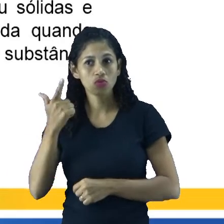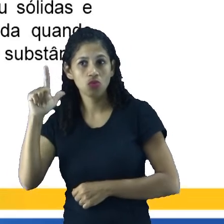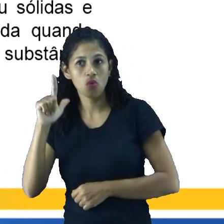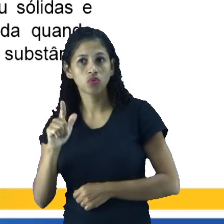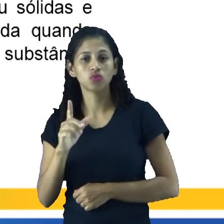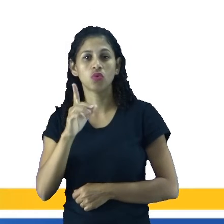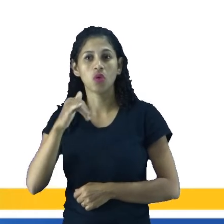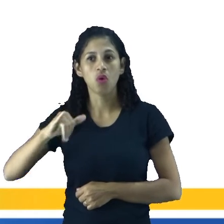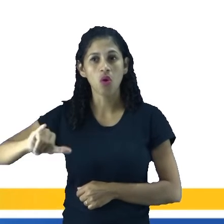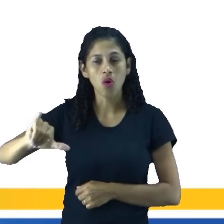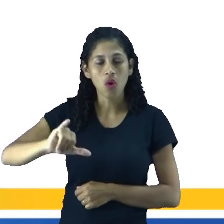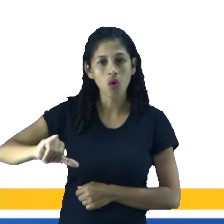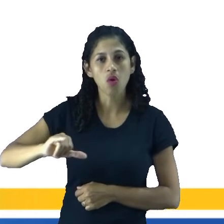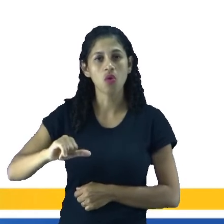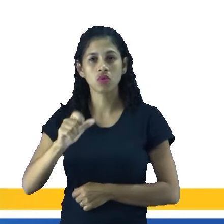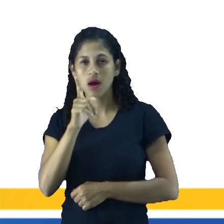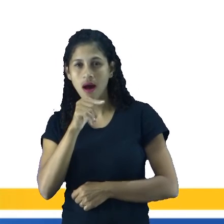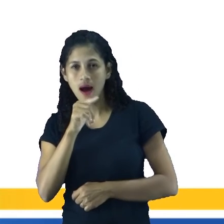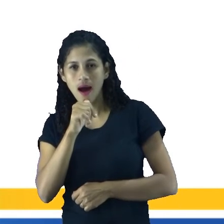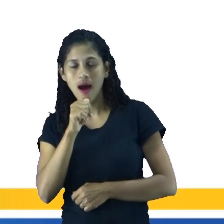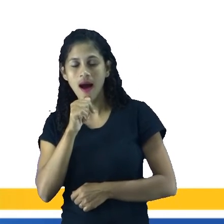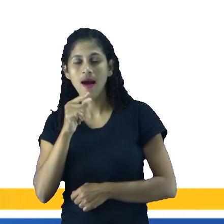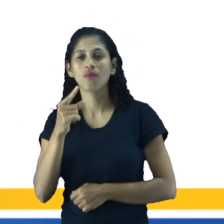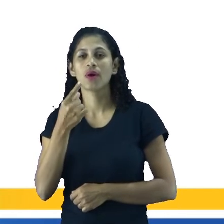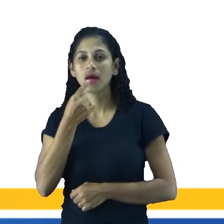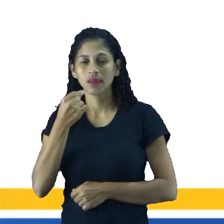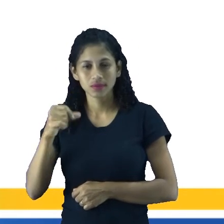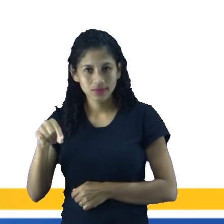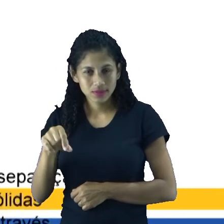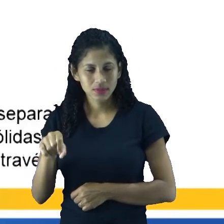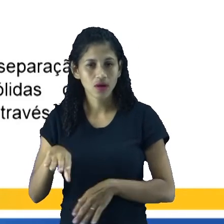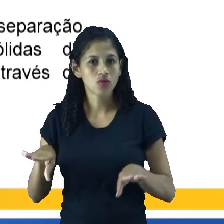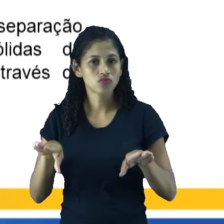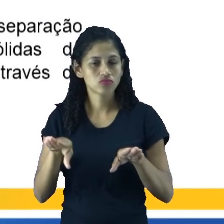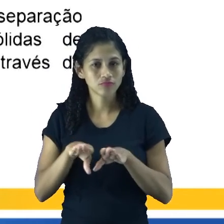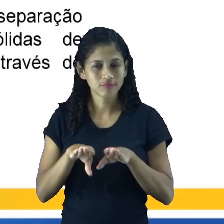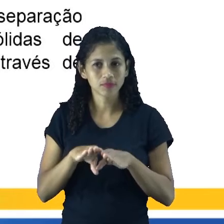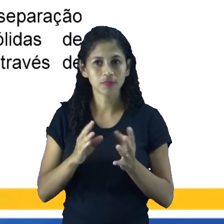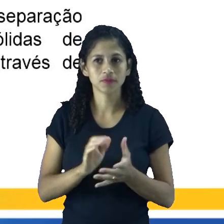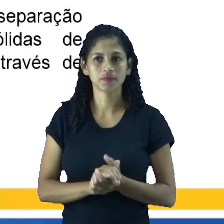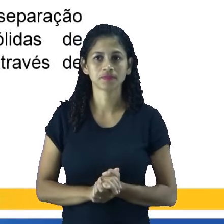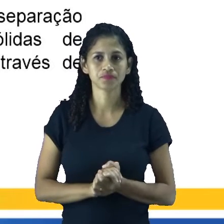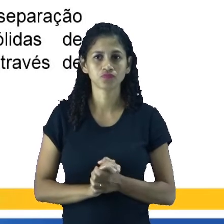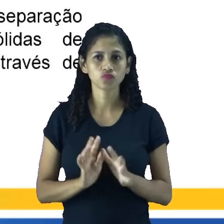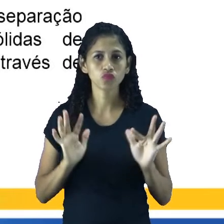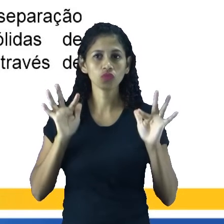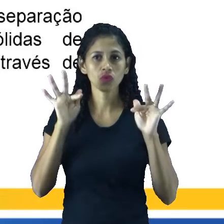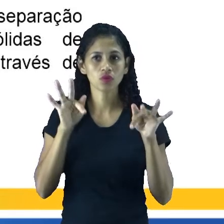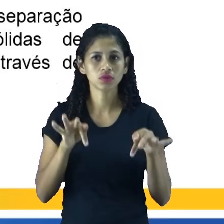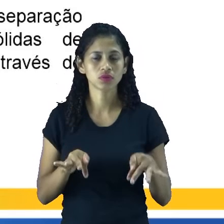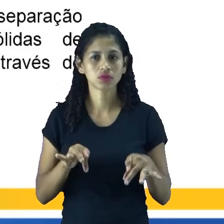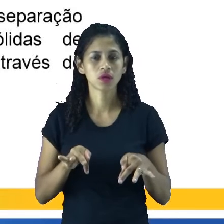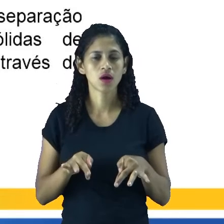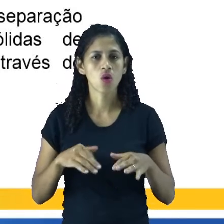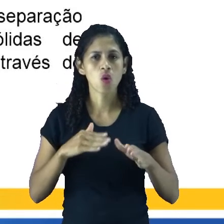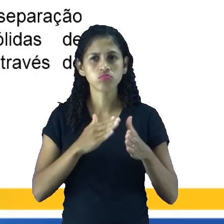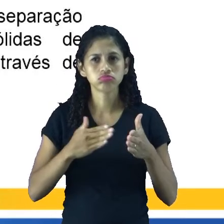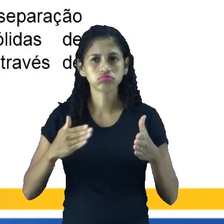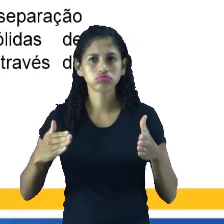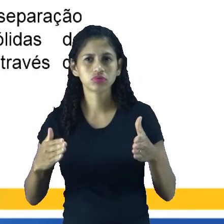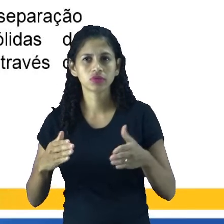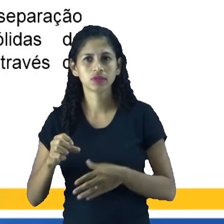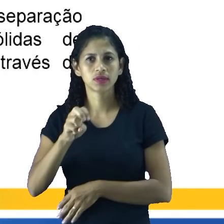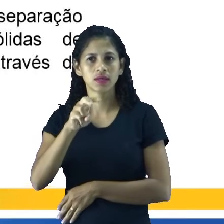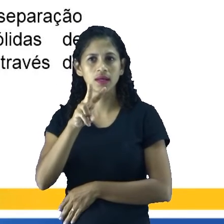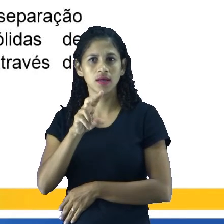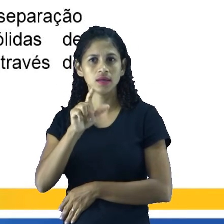diferentes substâncias. E aqui os últimos métodos que nós vamos ver hoje, que é o processo da levigação e da